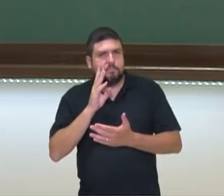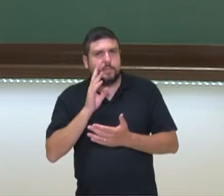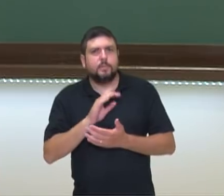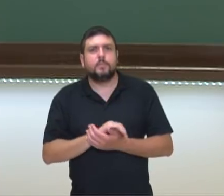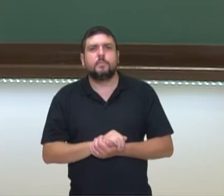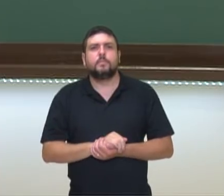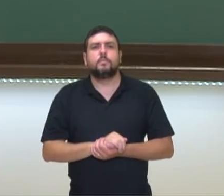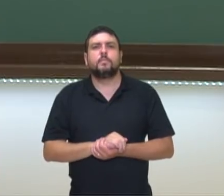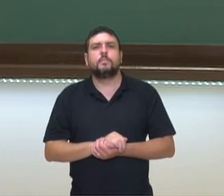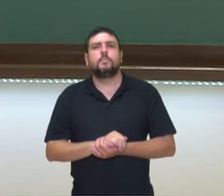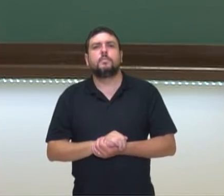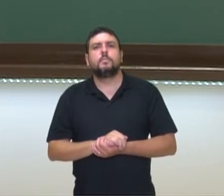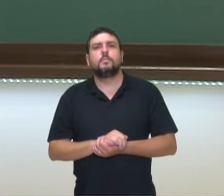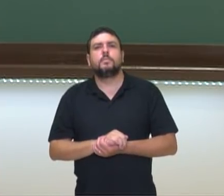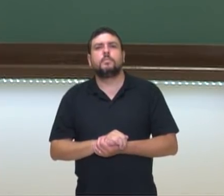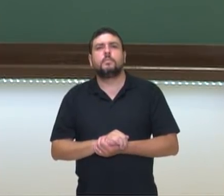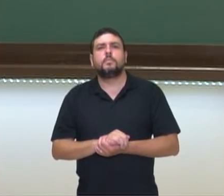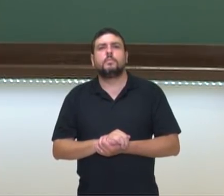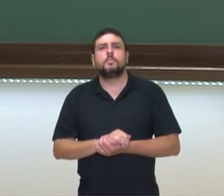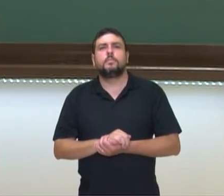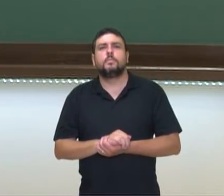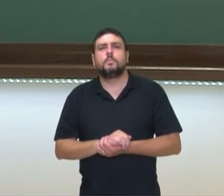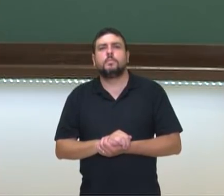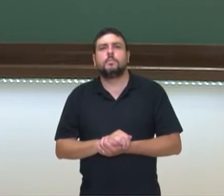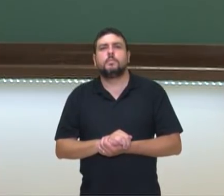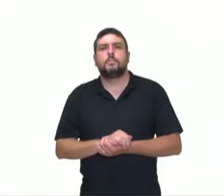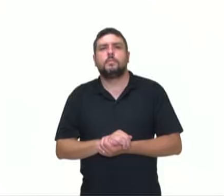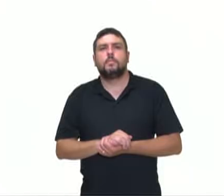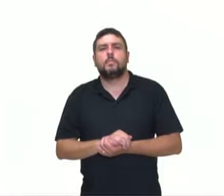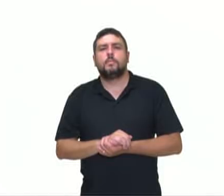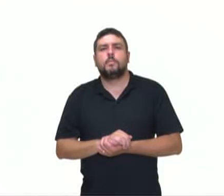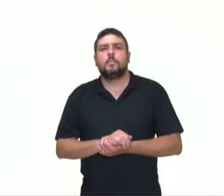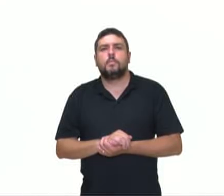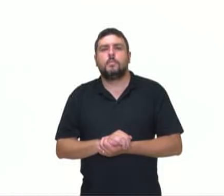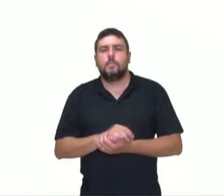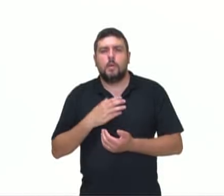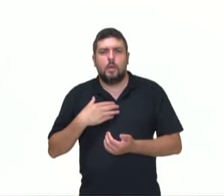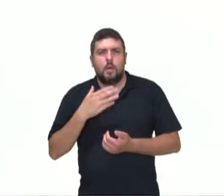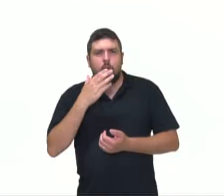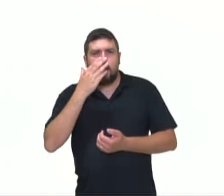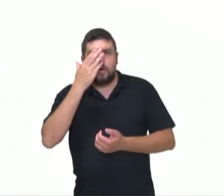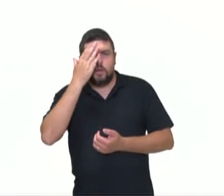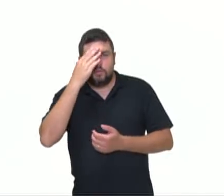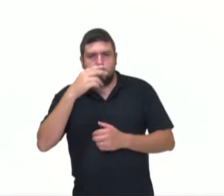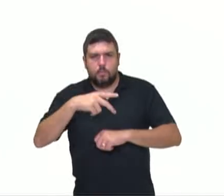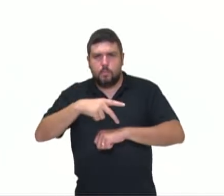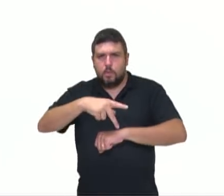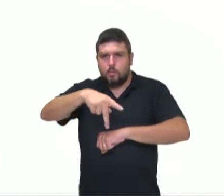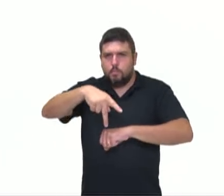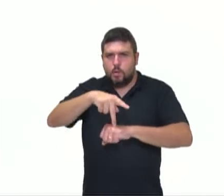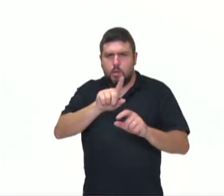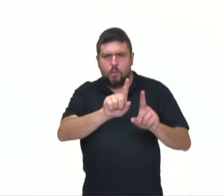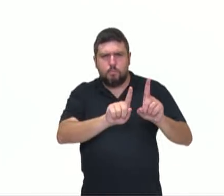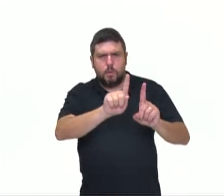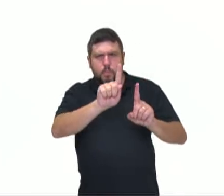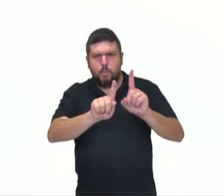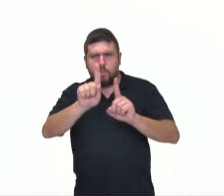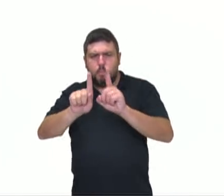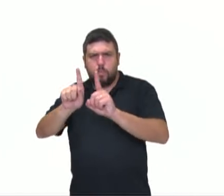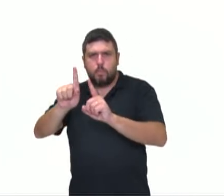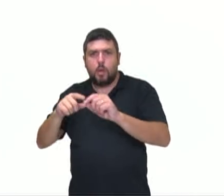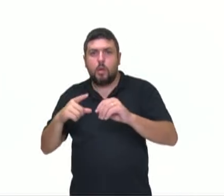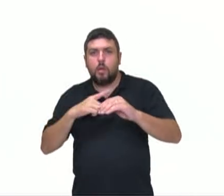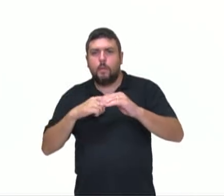desses desafios. Vamos para um praticando. Sabe-se que a balança comercial de um país apresenta